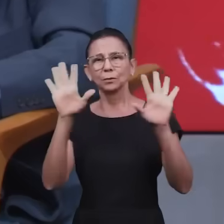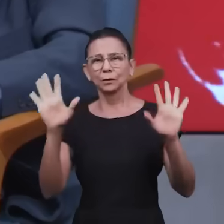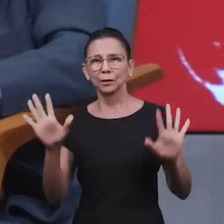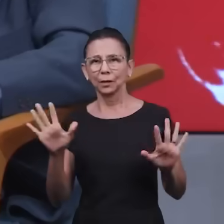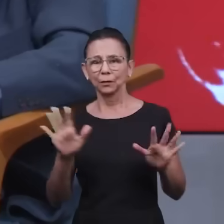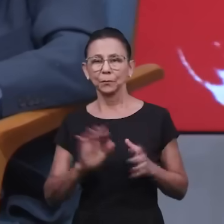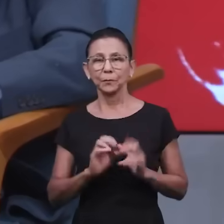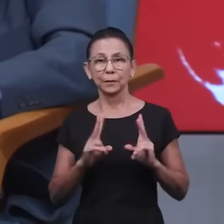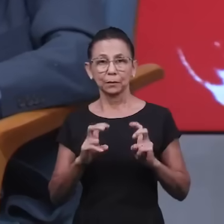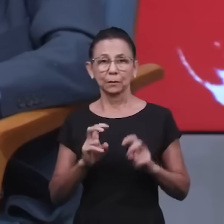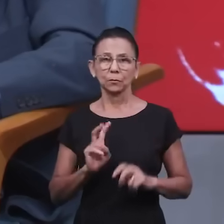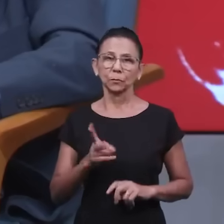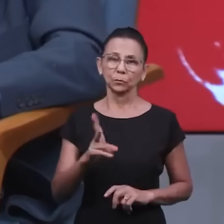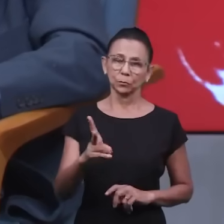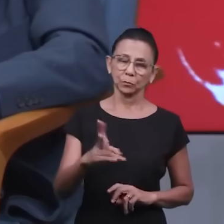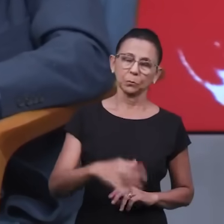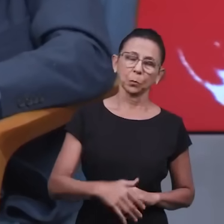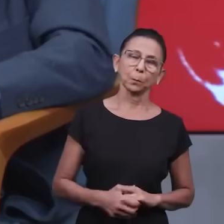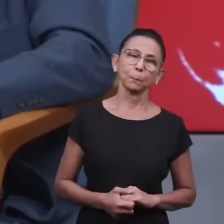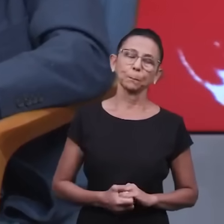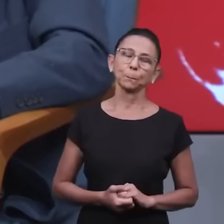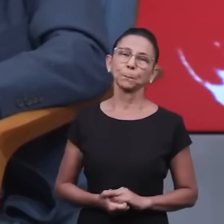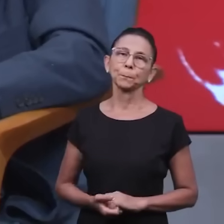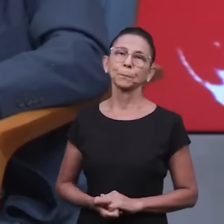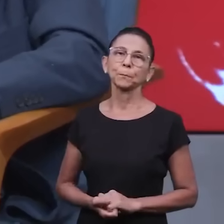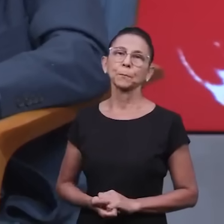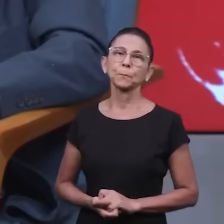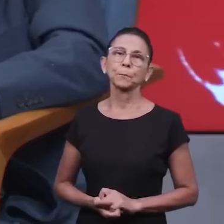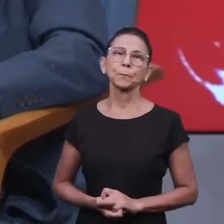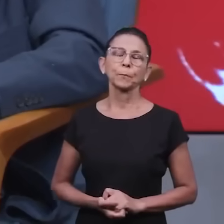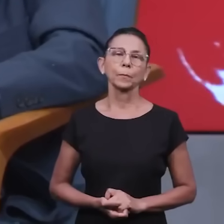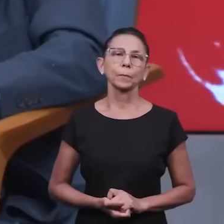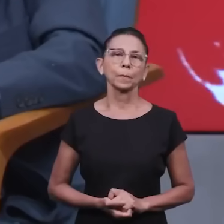vamos continuar falando sobre esse assunto. Nós vamos entrar